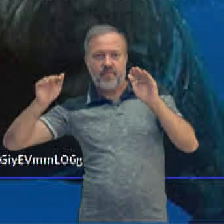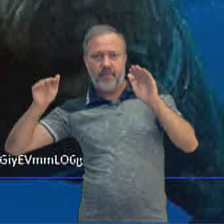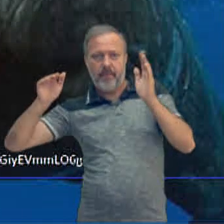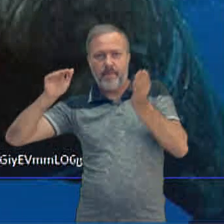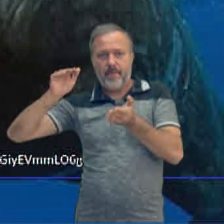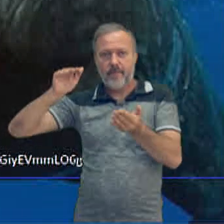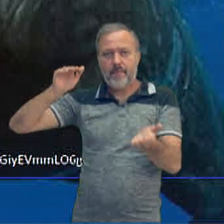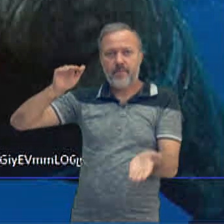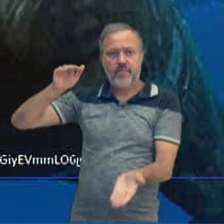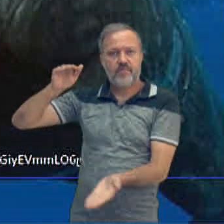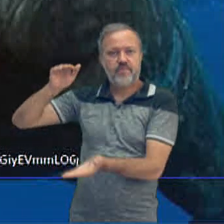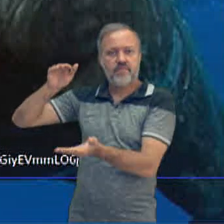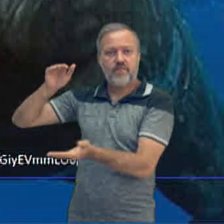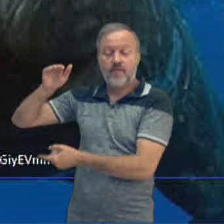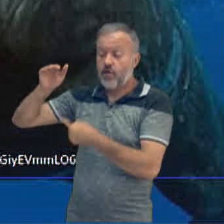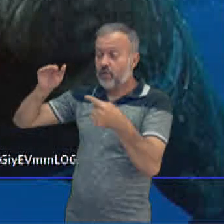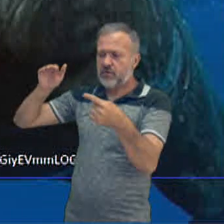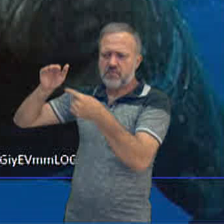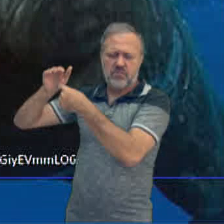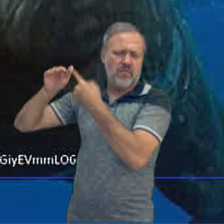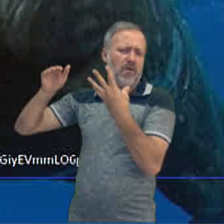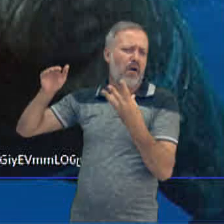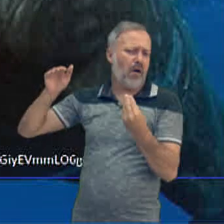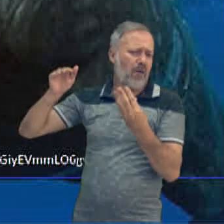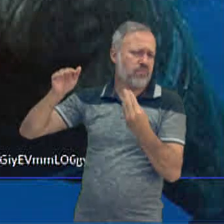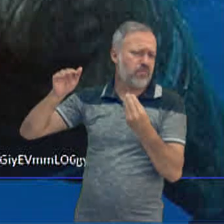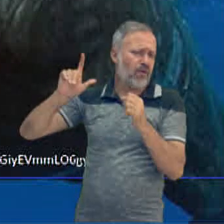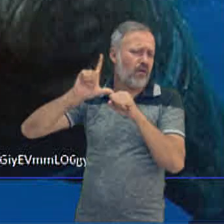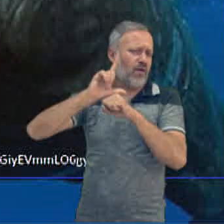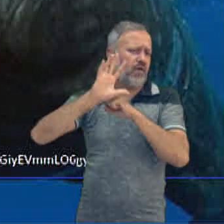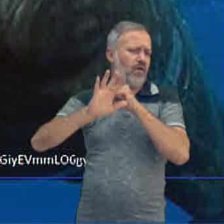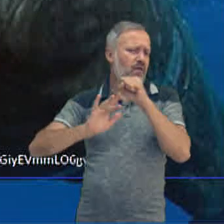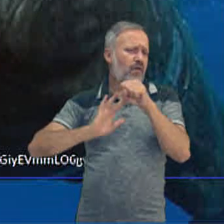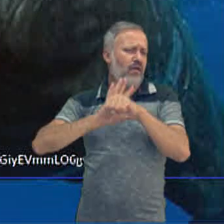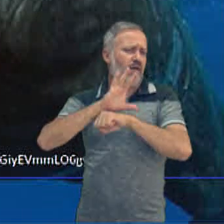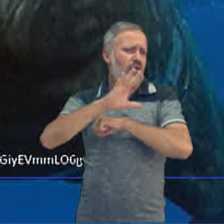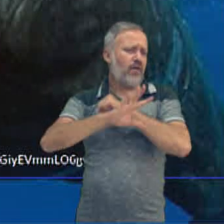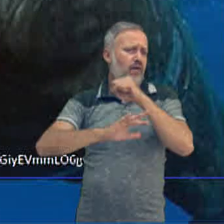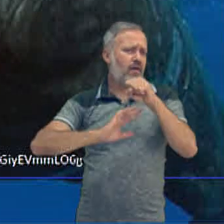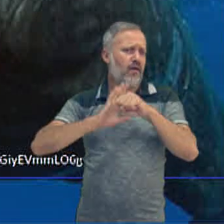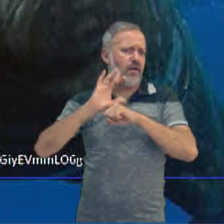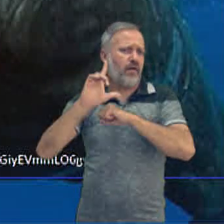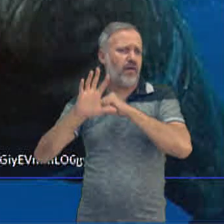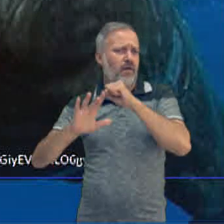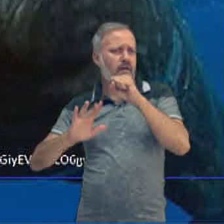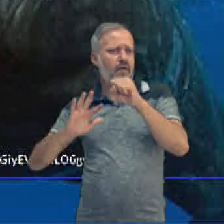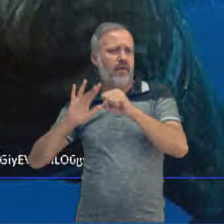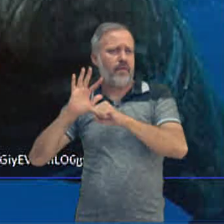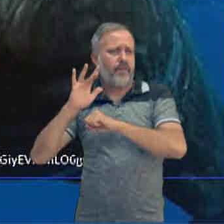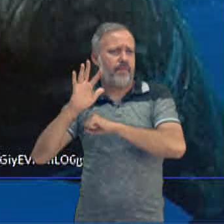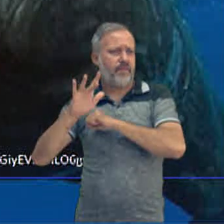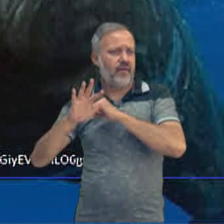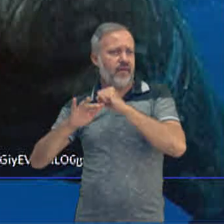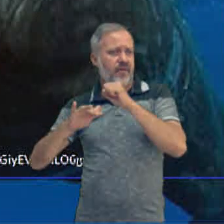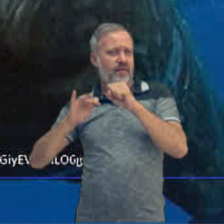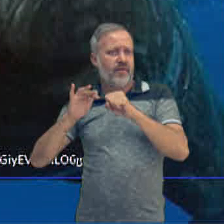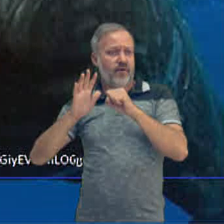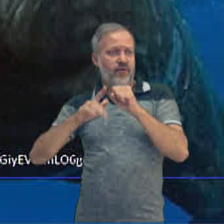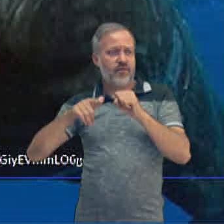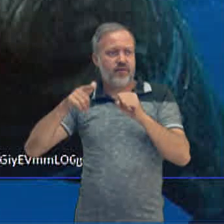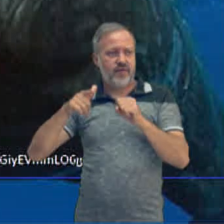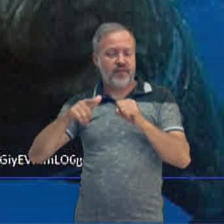cabeça tem muita gordura, tem muito lipídio. Qual que é a importância, uma das importâncias, né, desse lipídio para eles? A flutuabilidade.